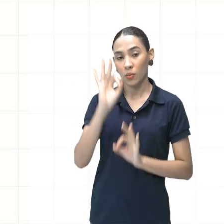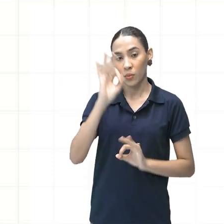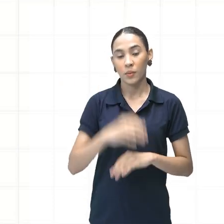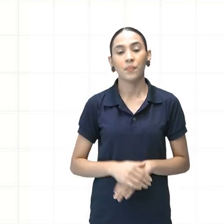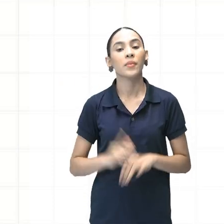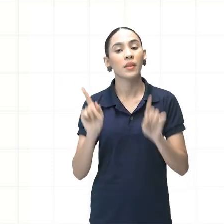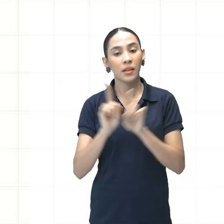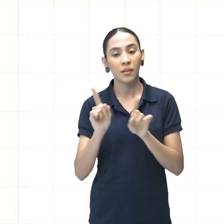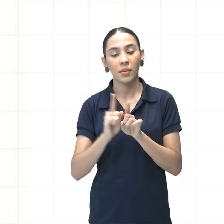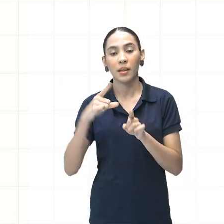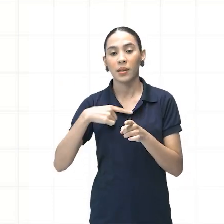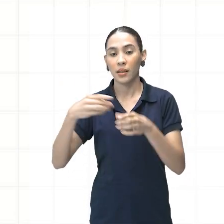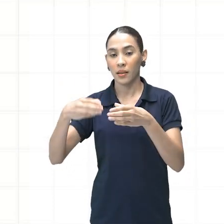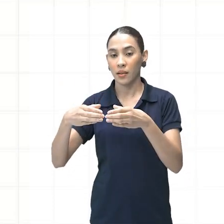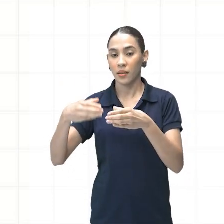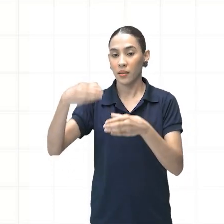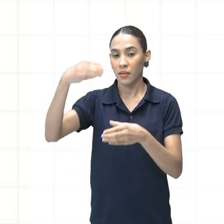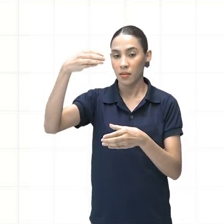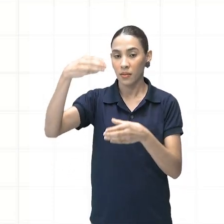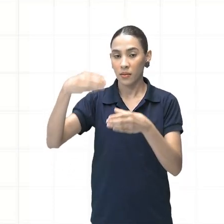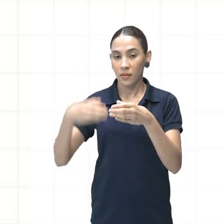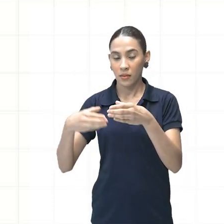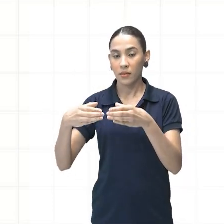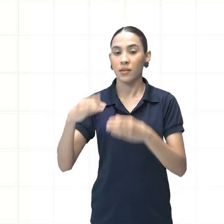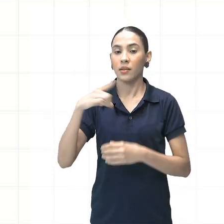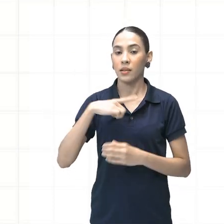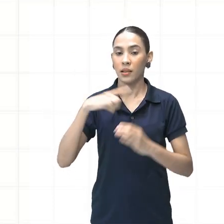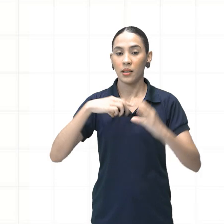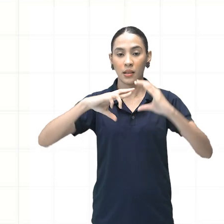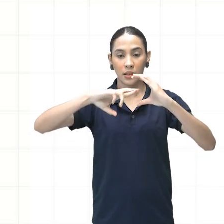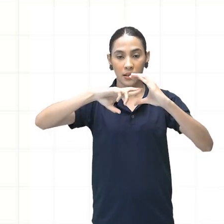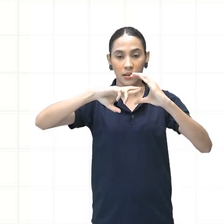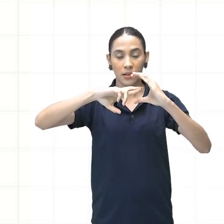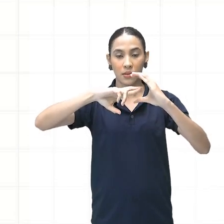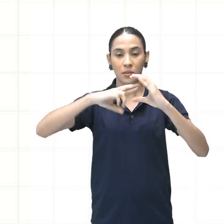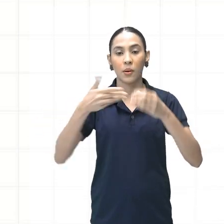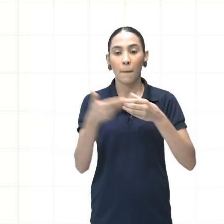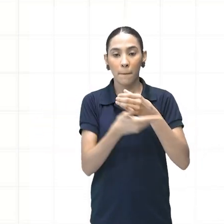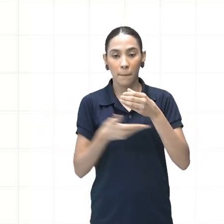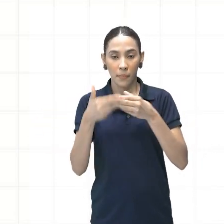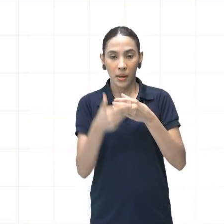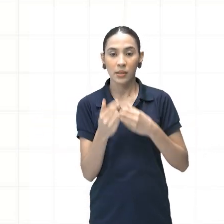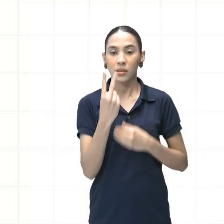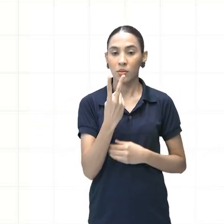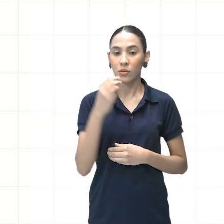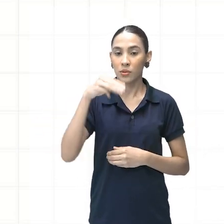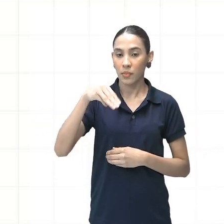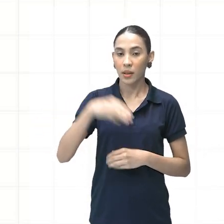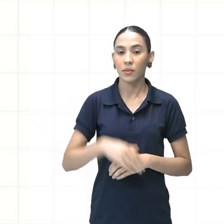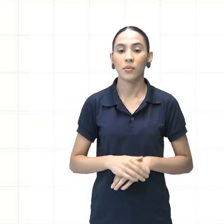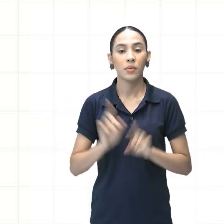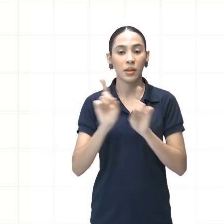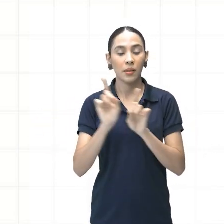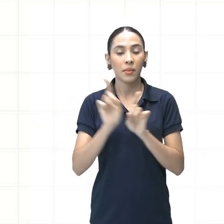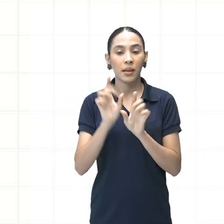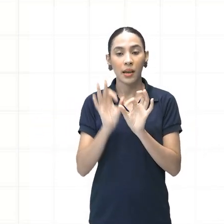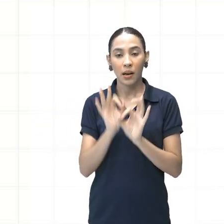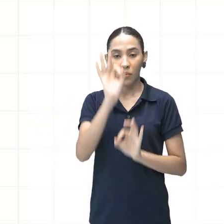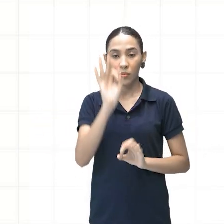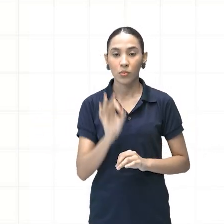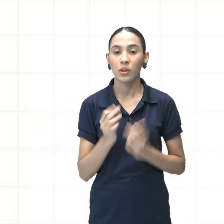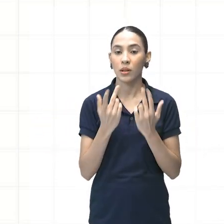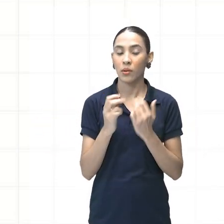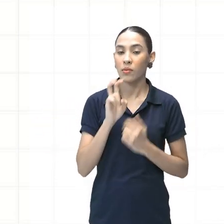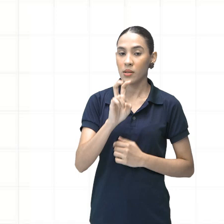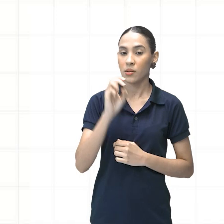E eu tenho um cilindro que tem o raio da base igual a 2 metros e a altura igual